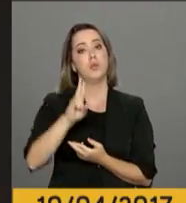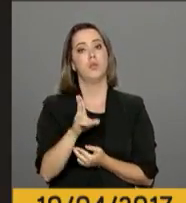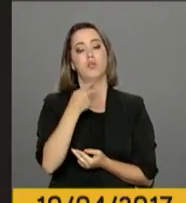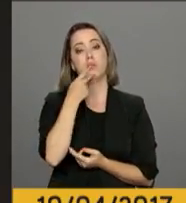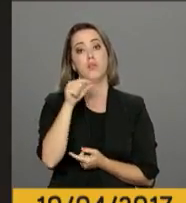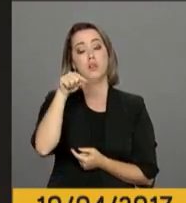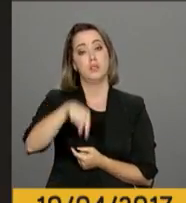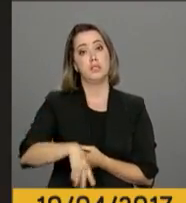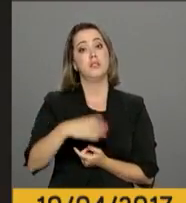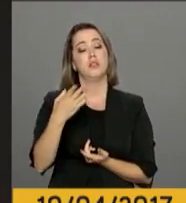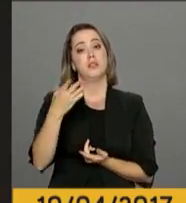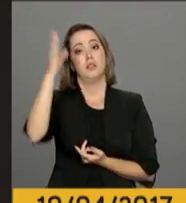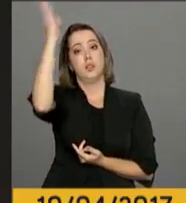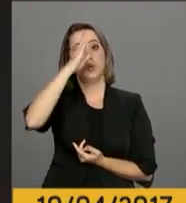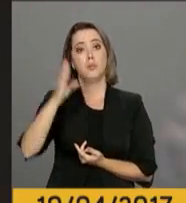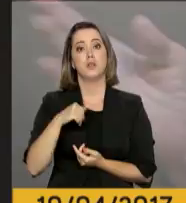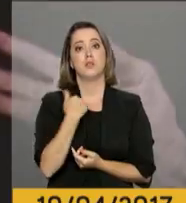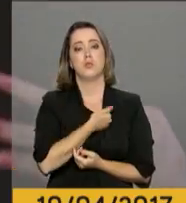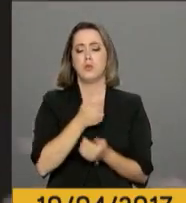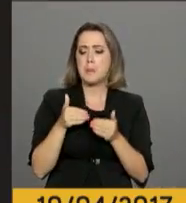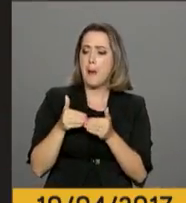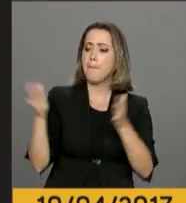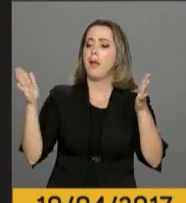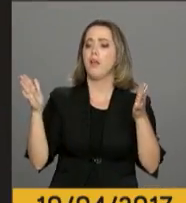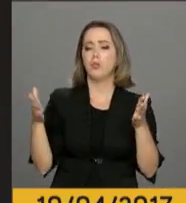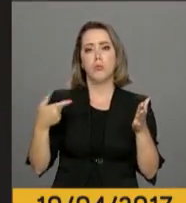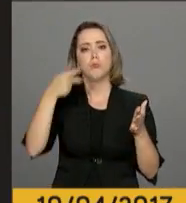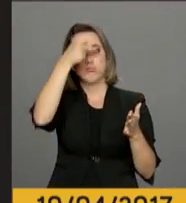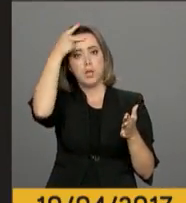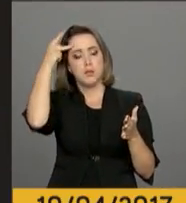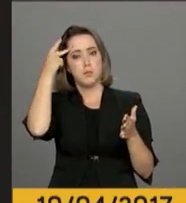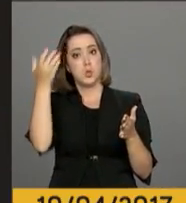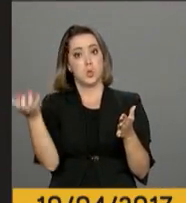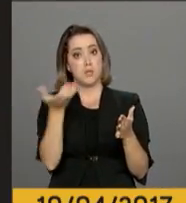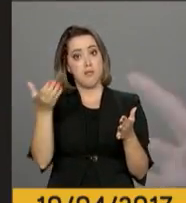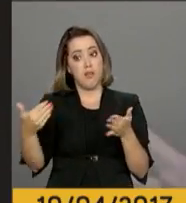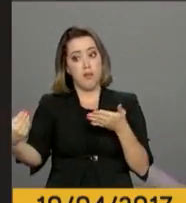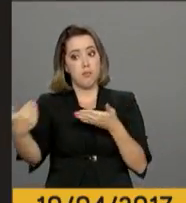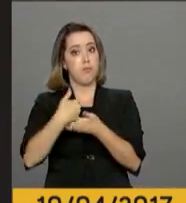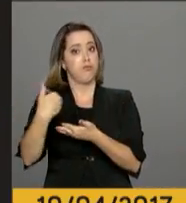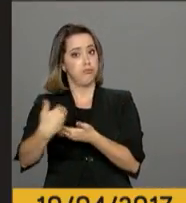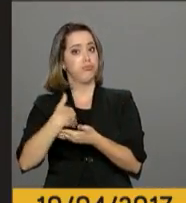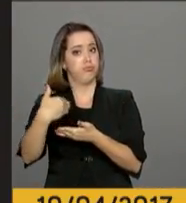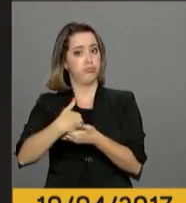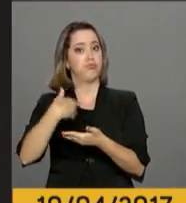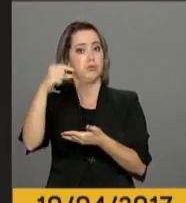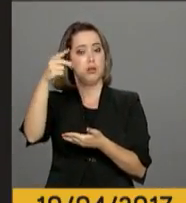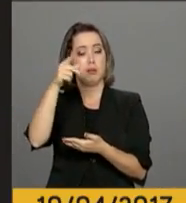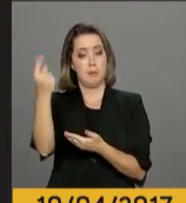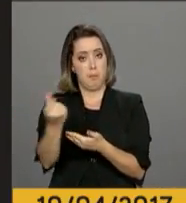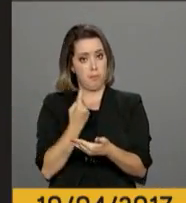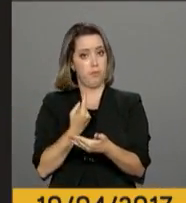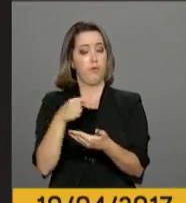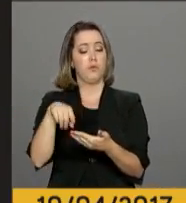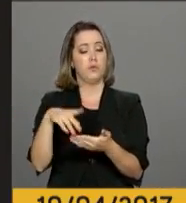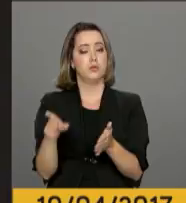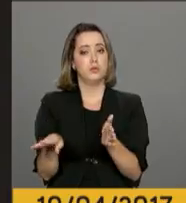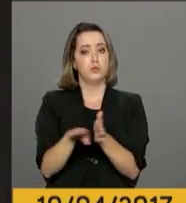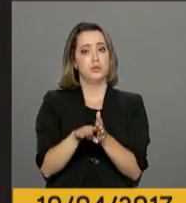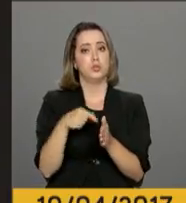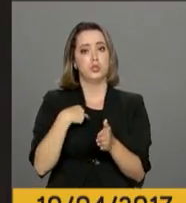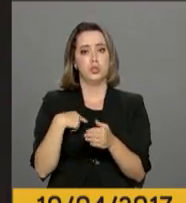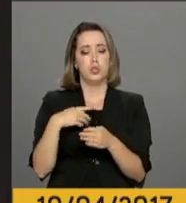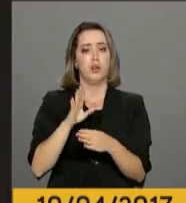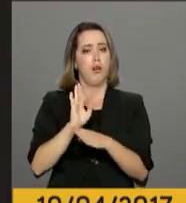aqui no Brasil nós estamos abertos aos refugiados sírios, como estivemos abertos ao longo do tempo para